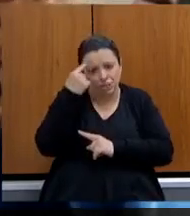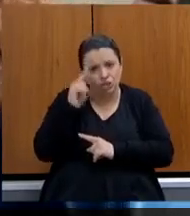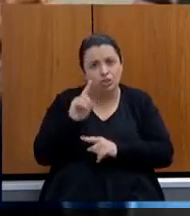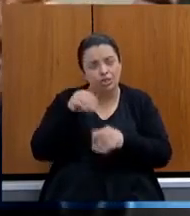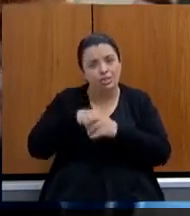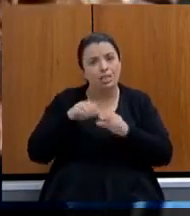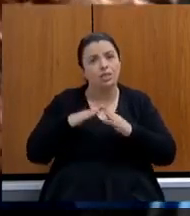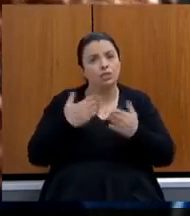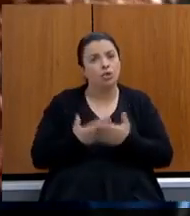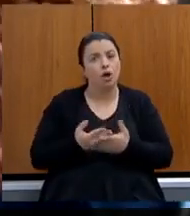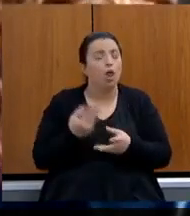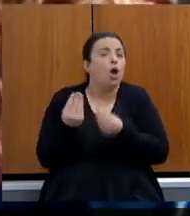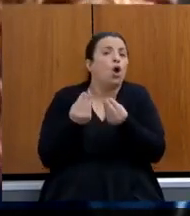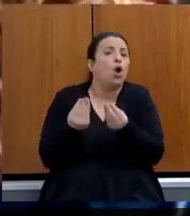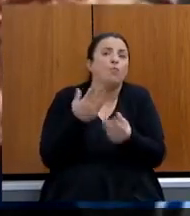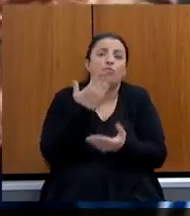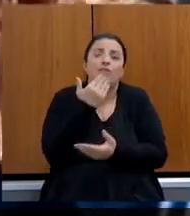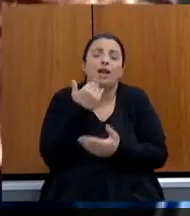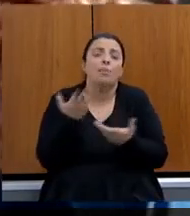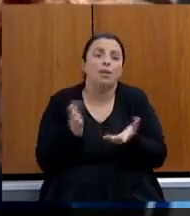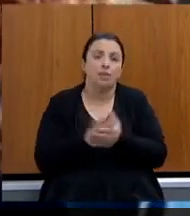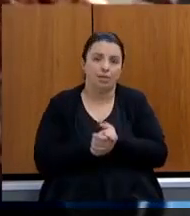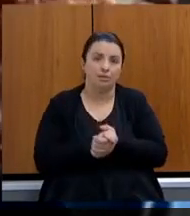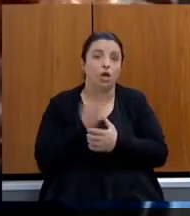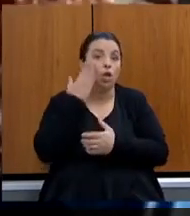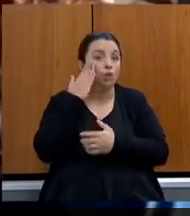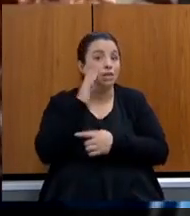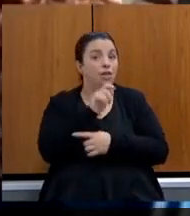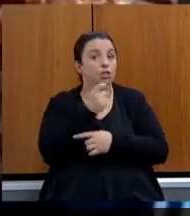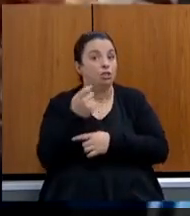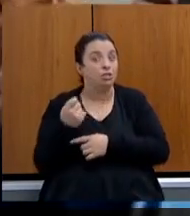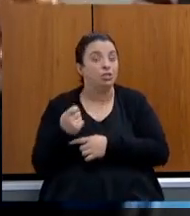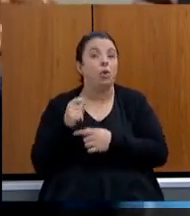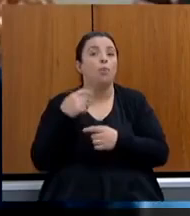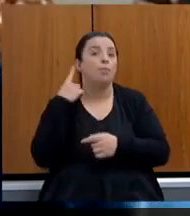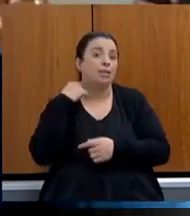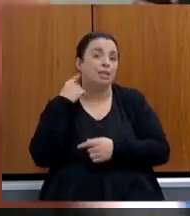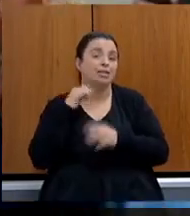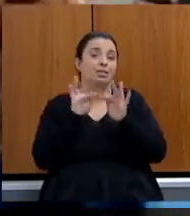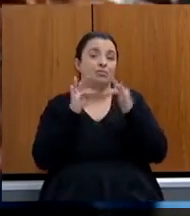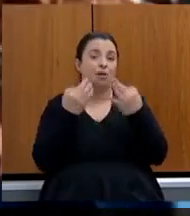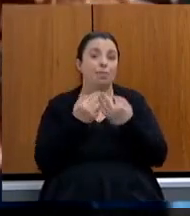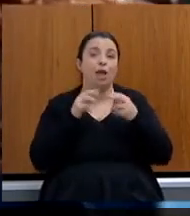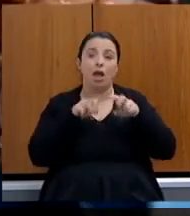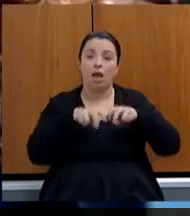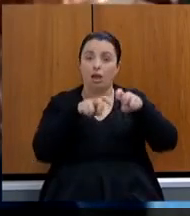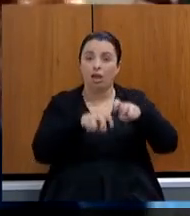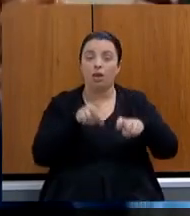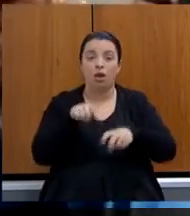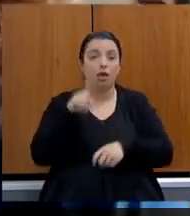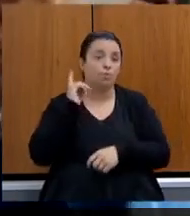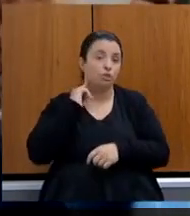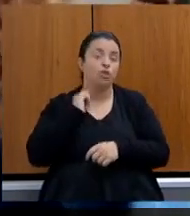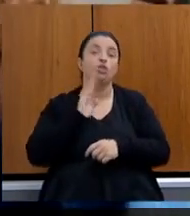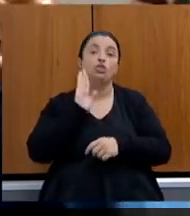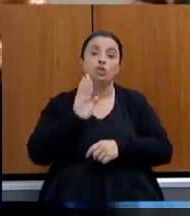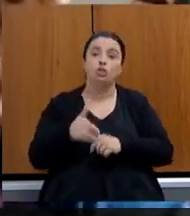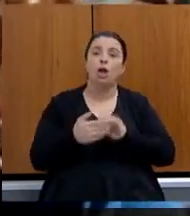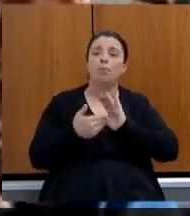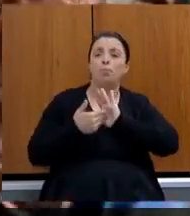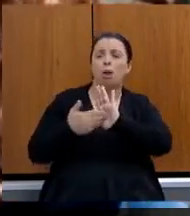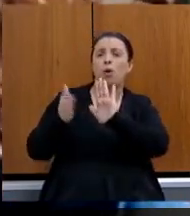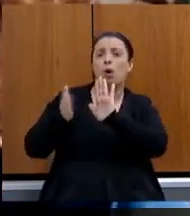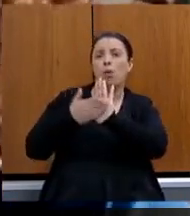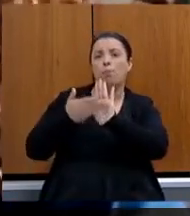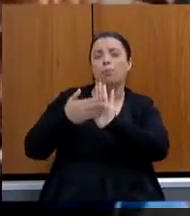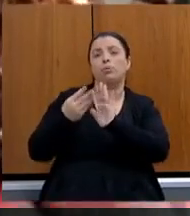alimentar então eu sei que Associação Mineira das escolas famílias agrícolas do Estado de Minas Gerais apresentou uma proposta a secretária a secretaria